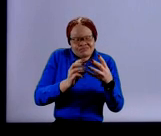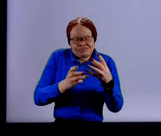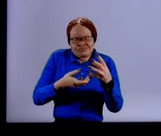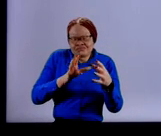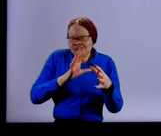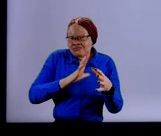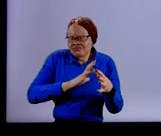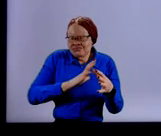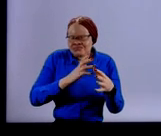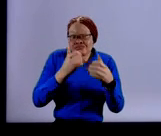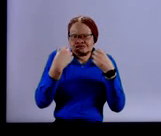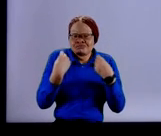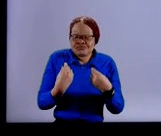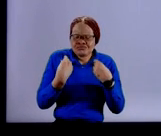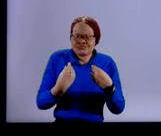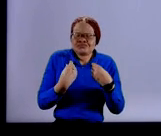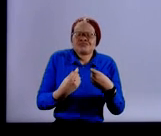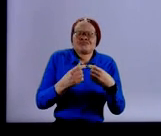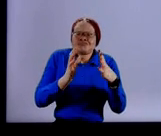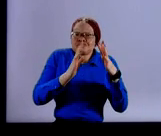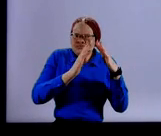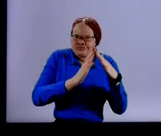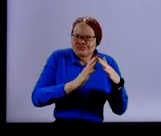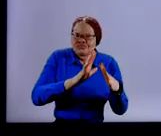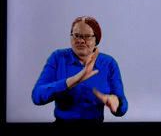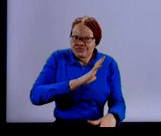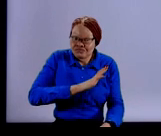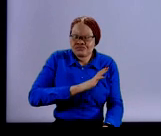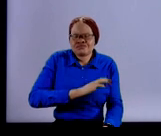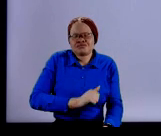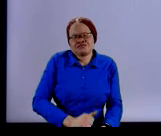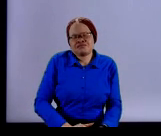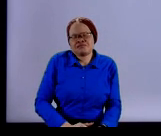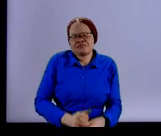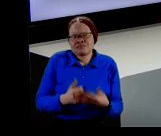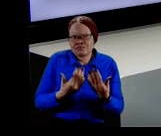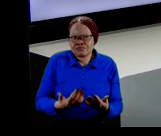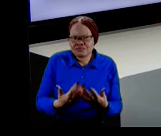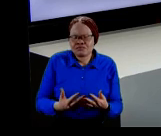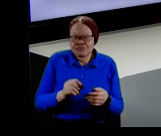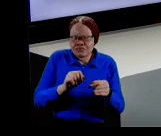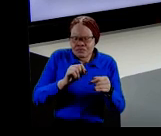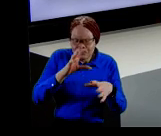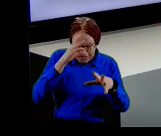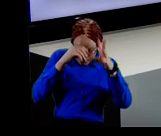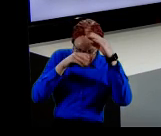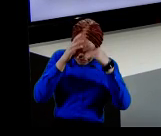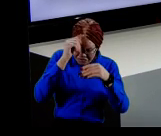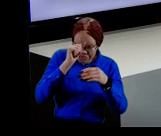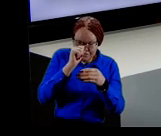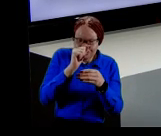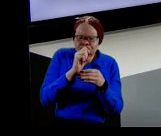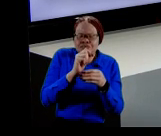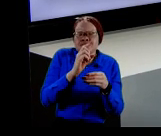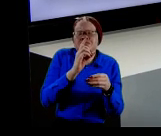características são as qualidades que a casa tem agora iremos falar dos